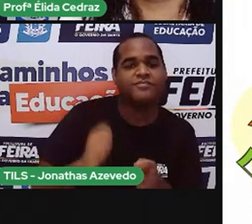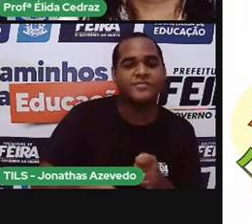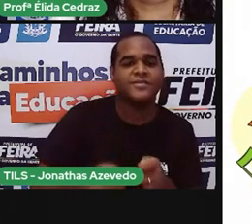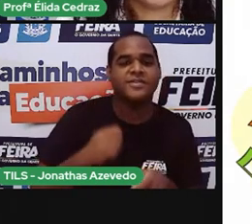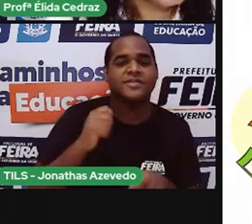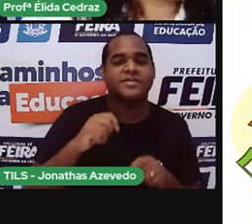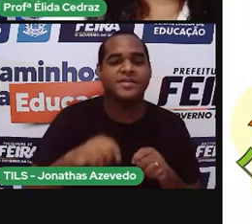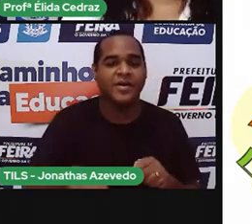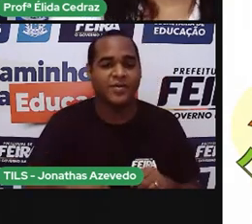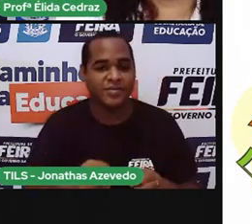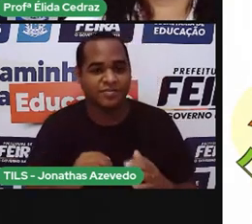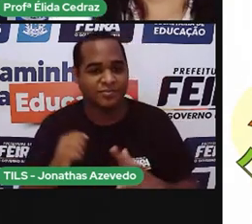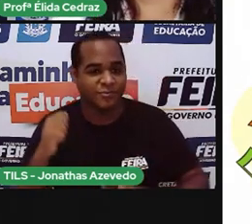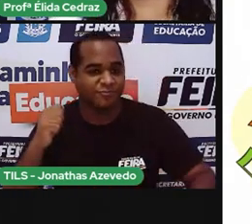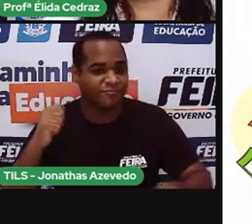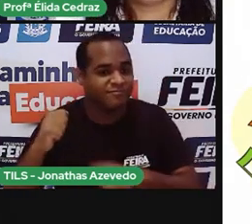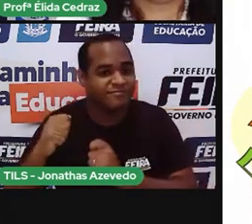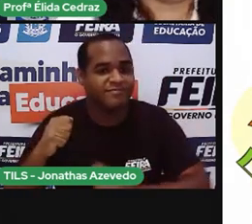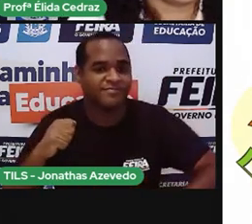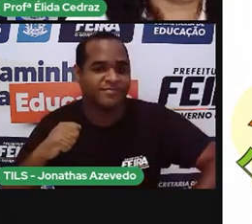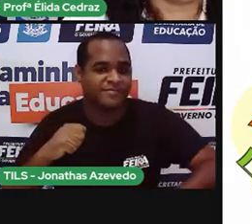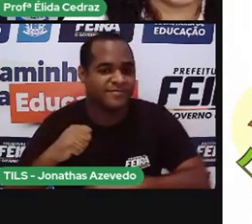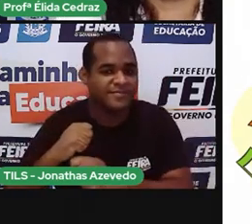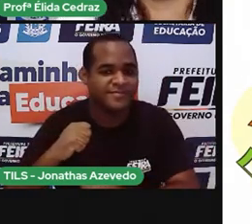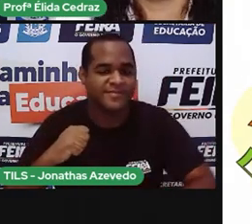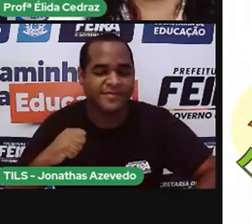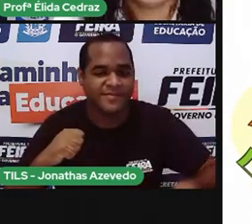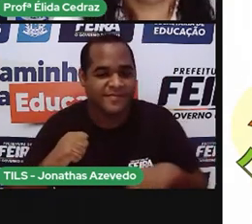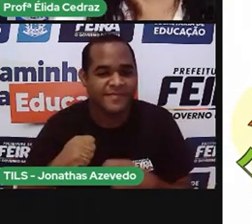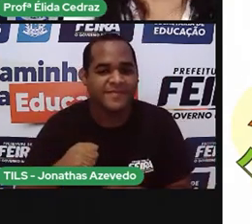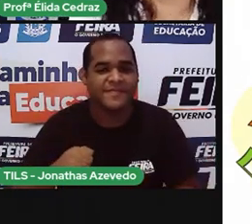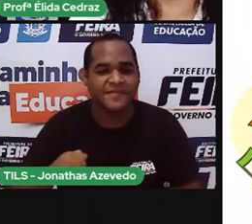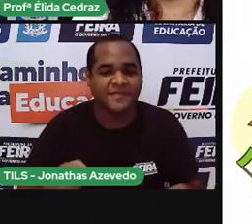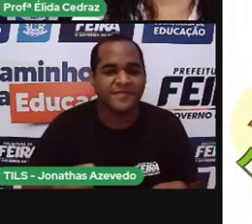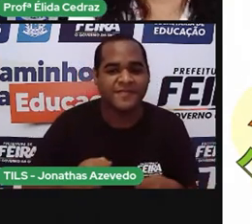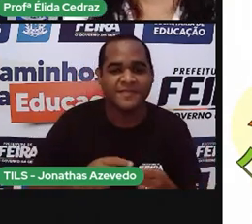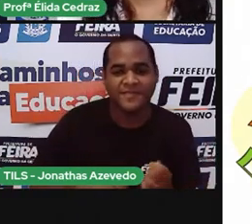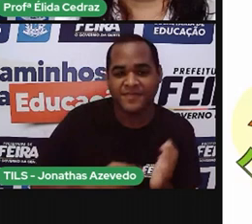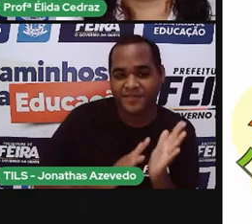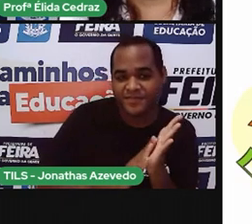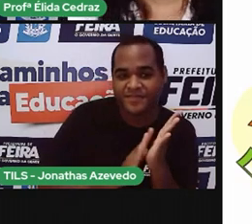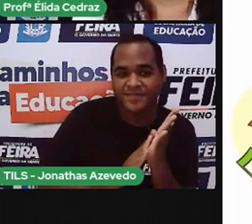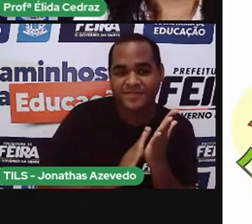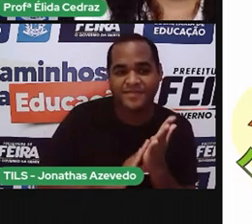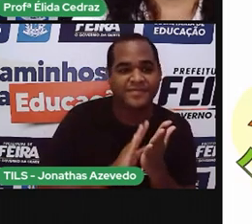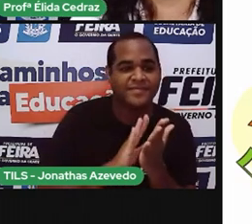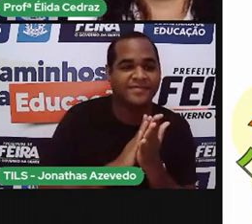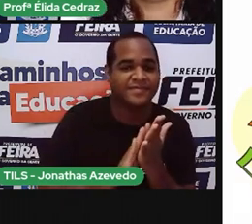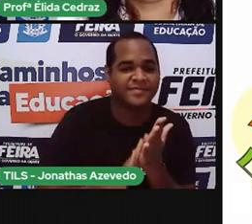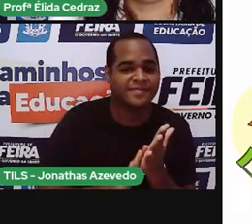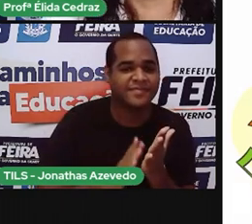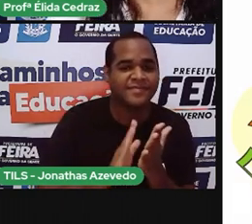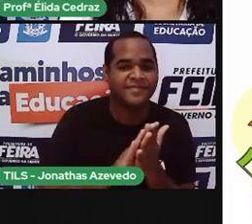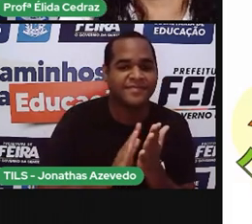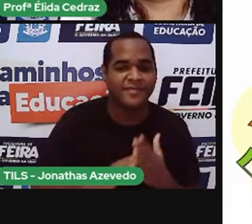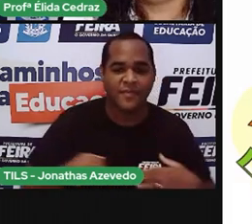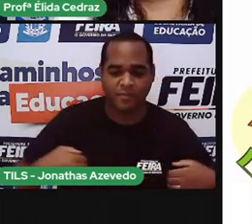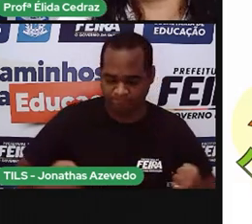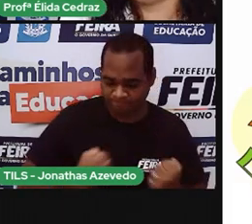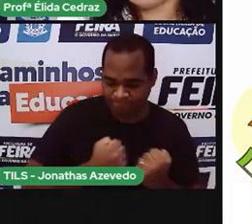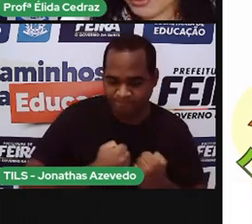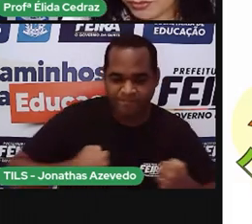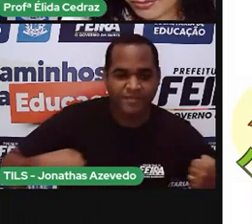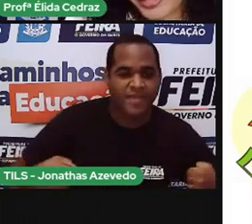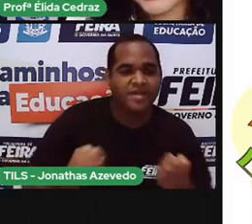pãozinho uns um Betão telecoteco camporum